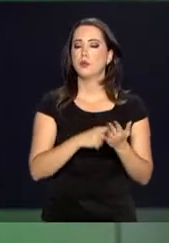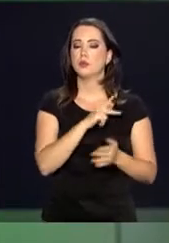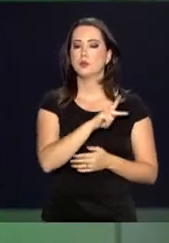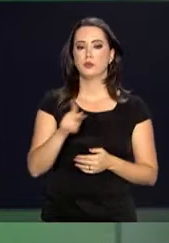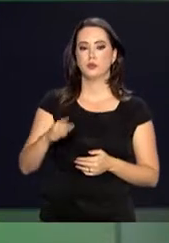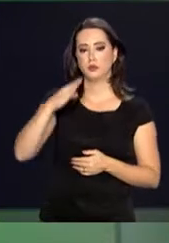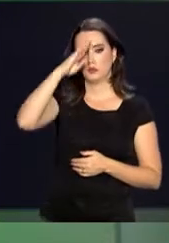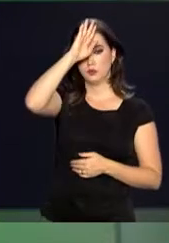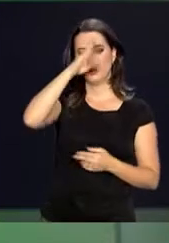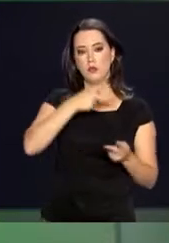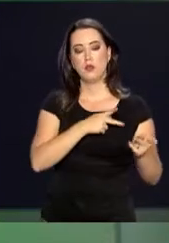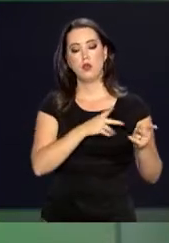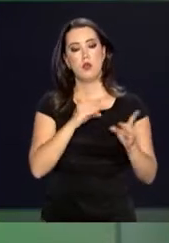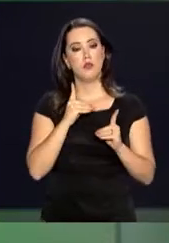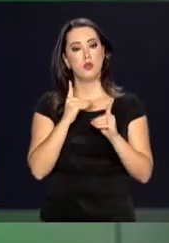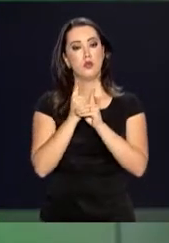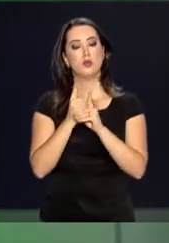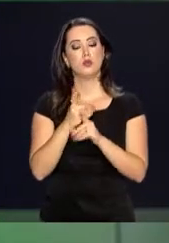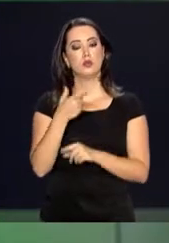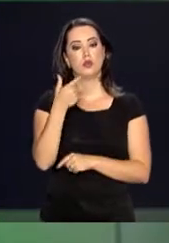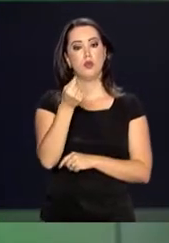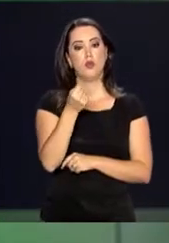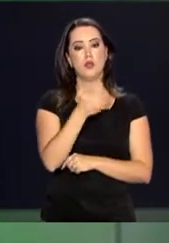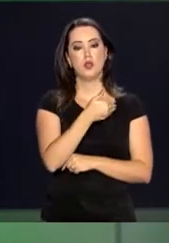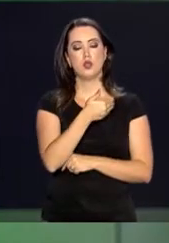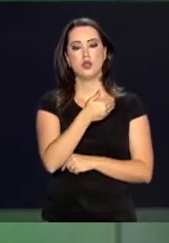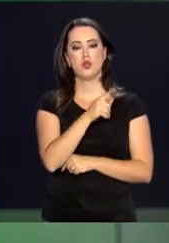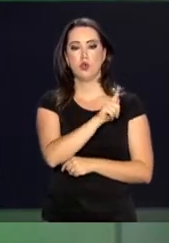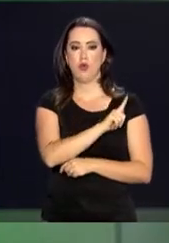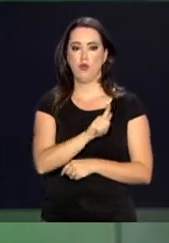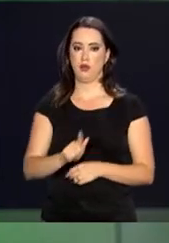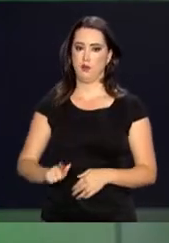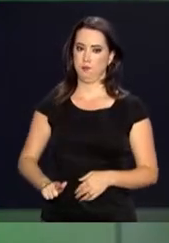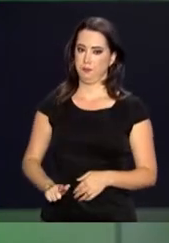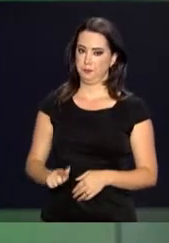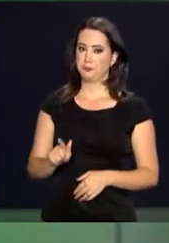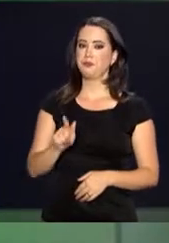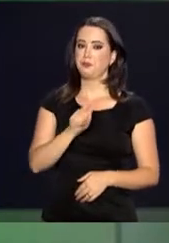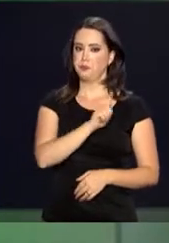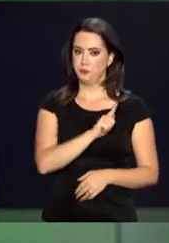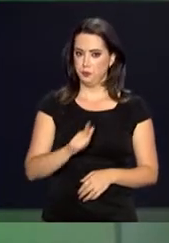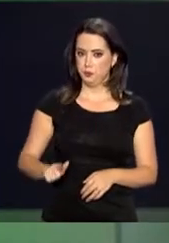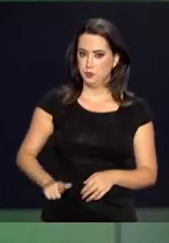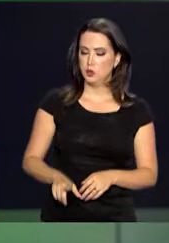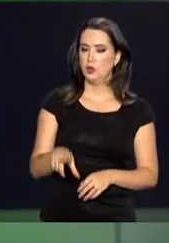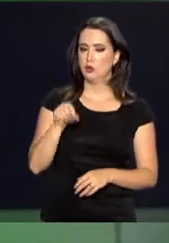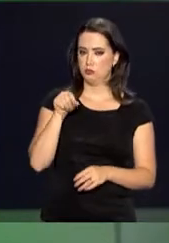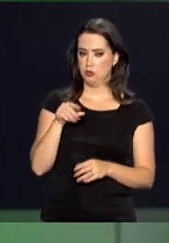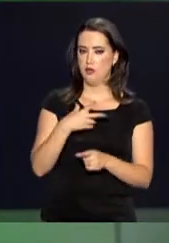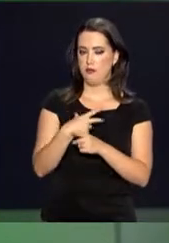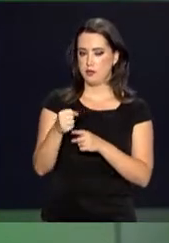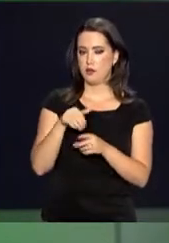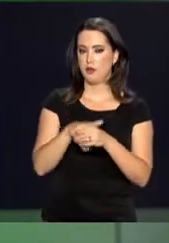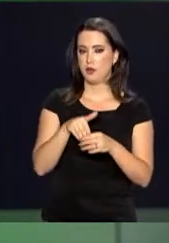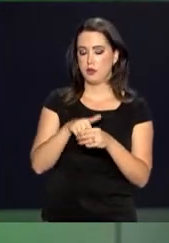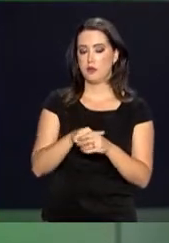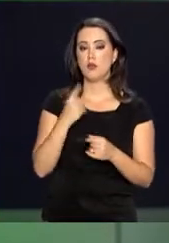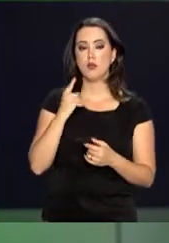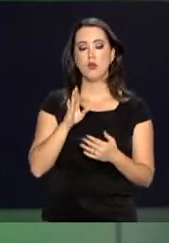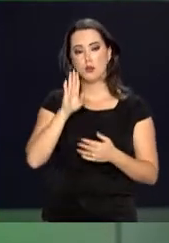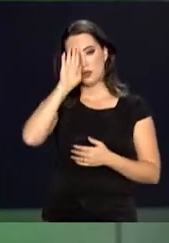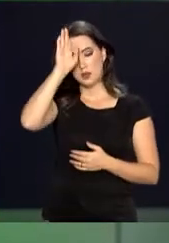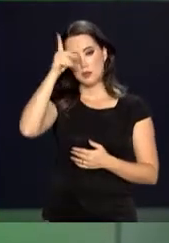eleito Jair Bolsonaro foi o encontro com 20 governadores eleitos. Um dos principais assuntos discutidos entre eles foi